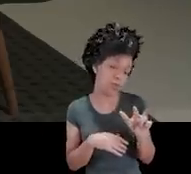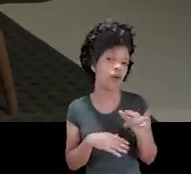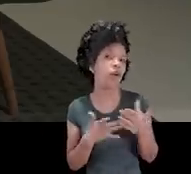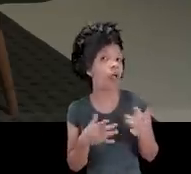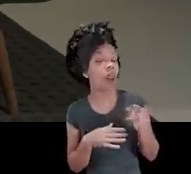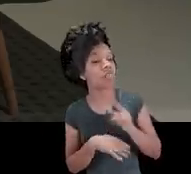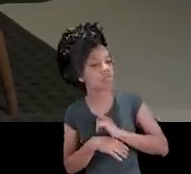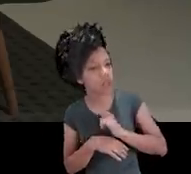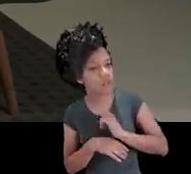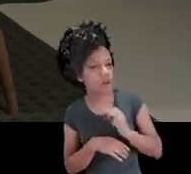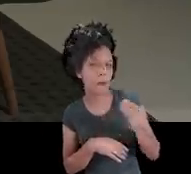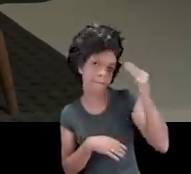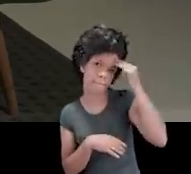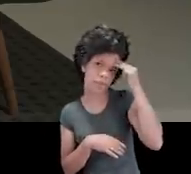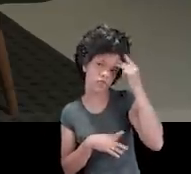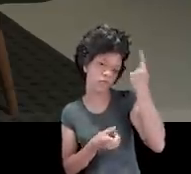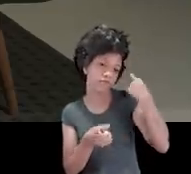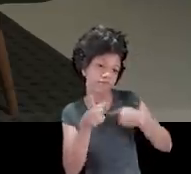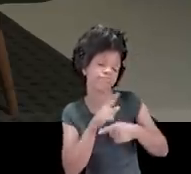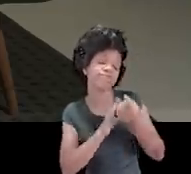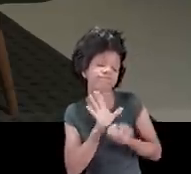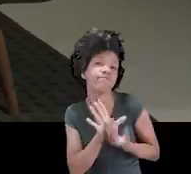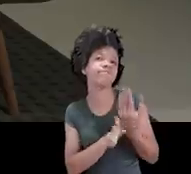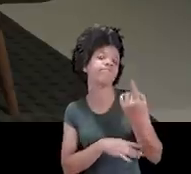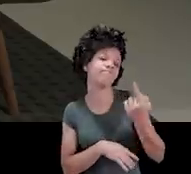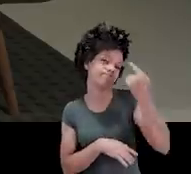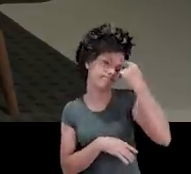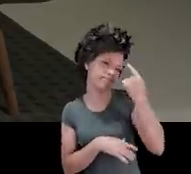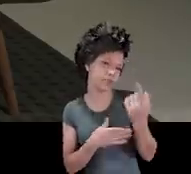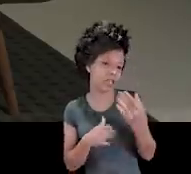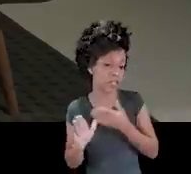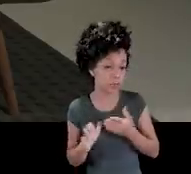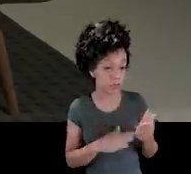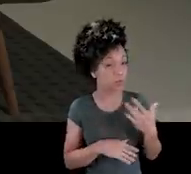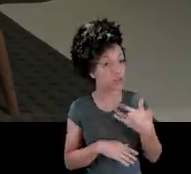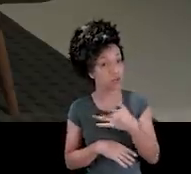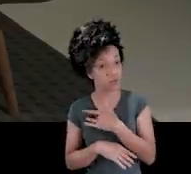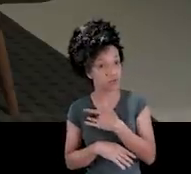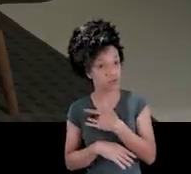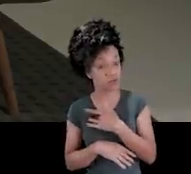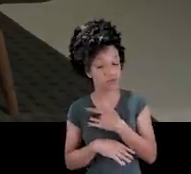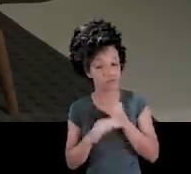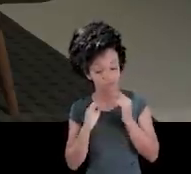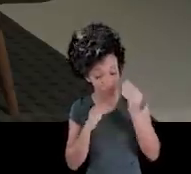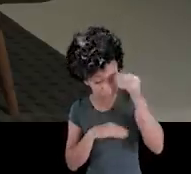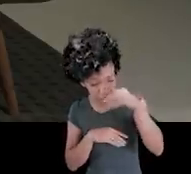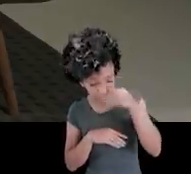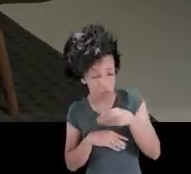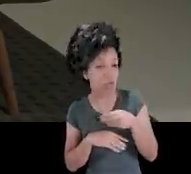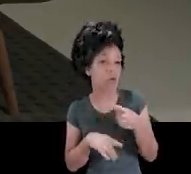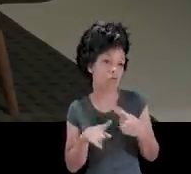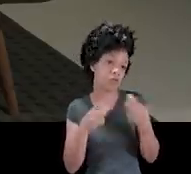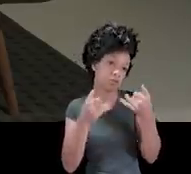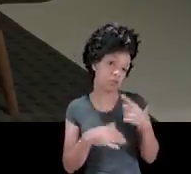ela teve uma mente que projetou e materializou esse estado de insalubridade, dito por nós,